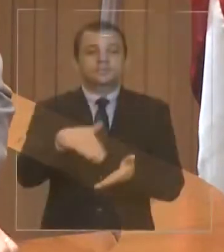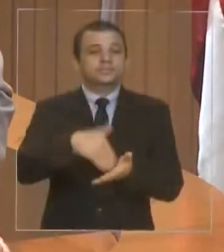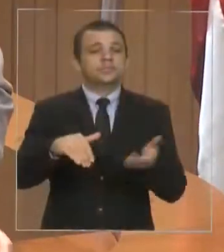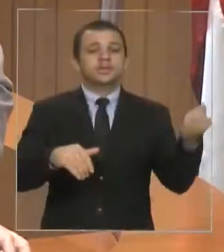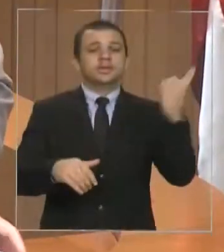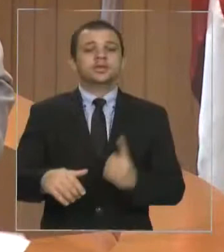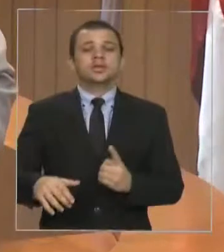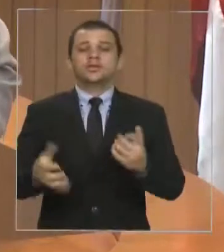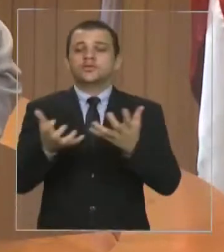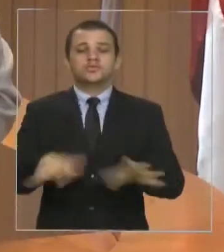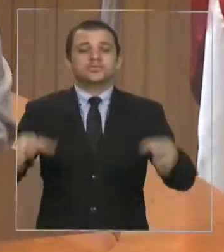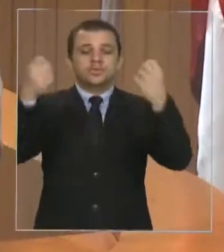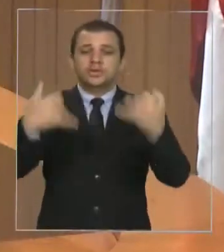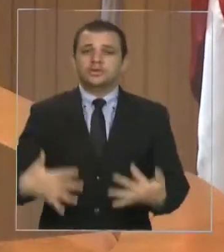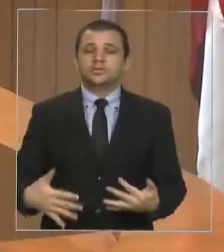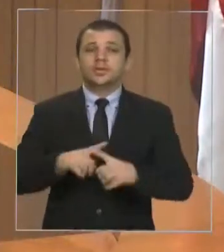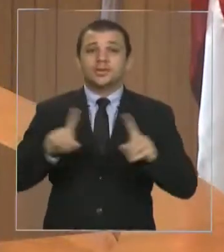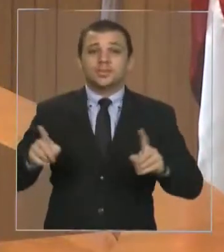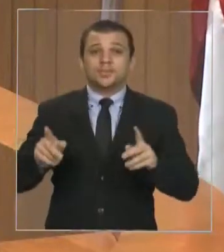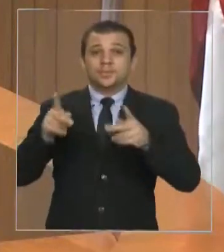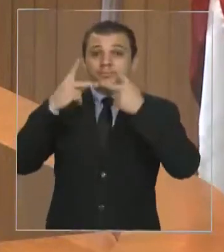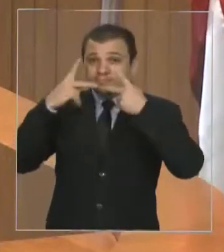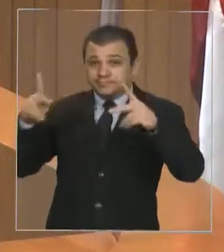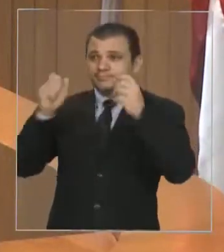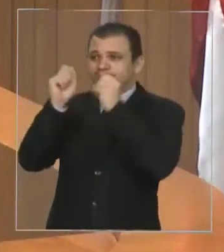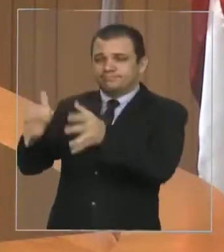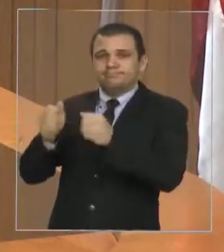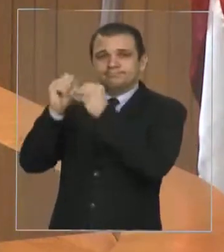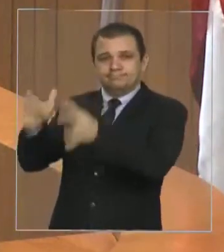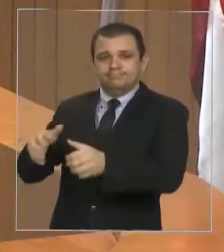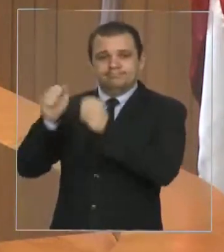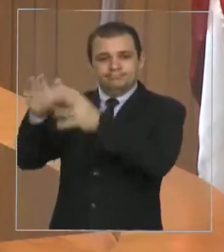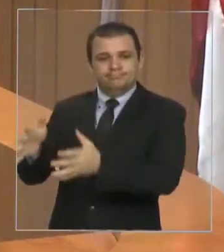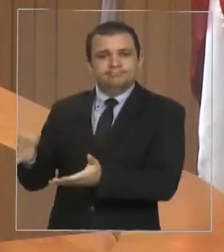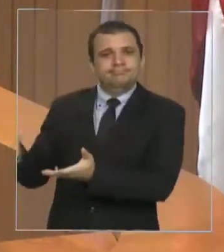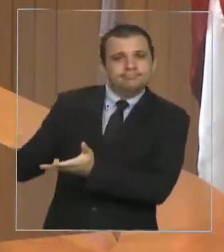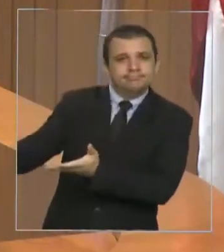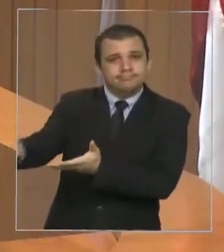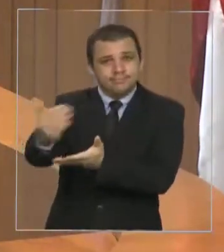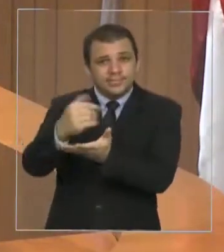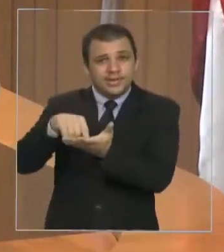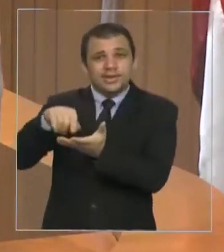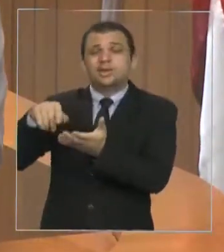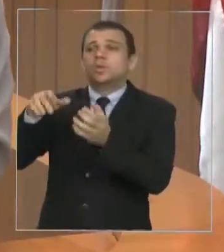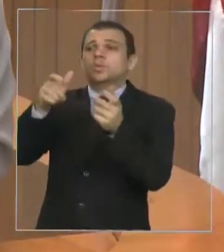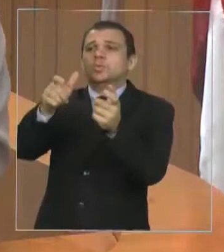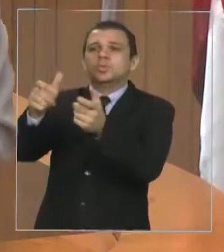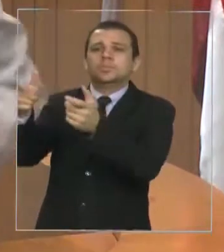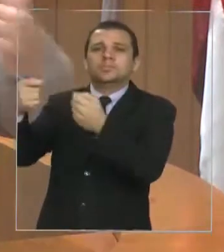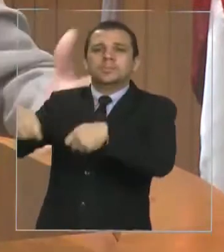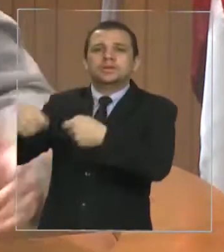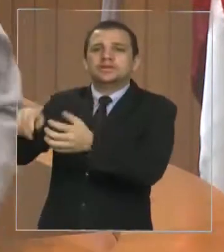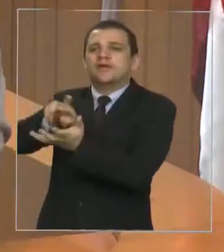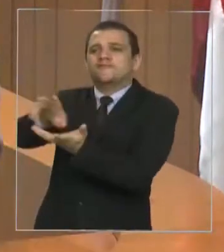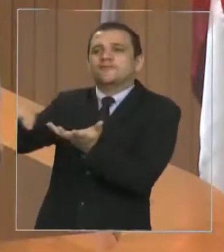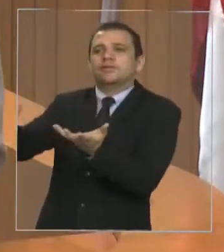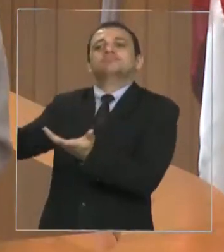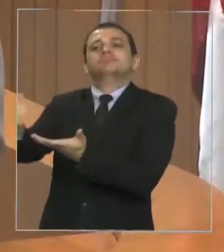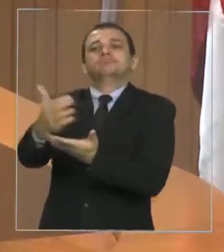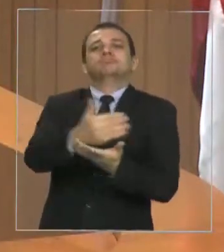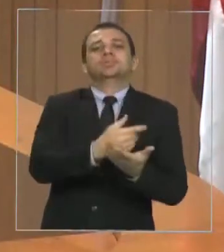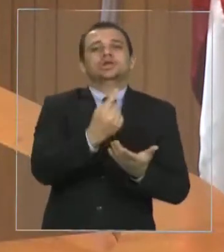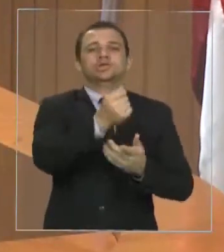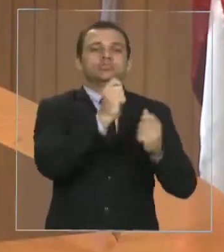poder maquiar os números. E a população que fica sem saber realmente o que é que está acontecendo, de que forma está